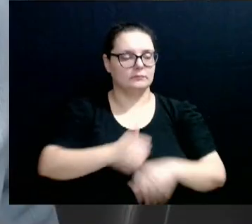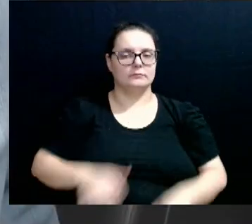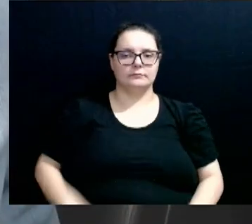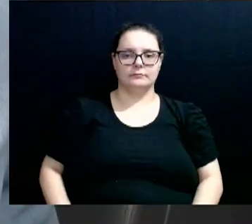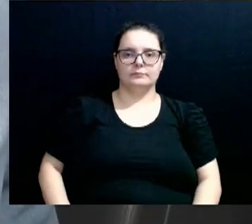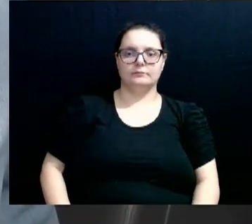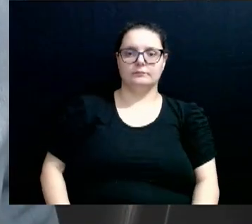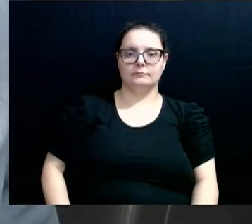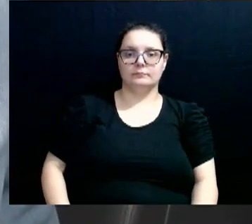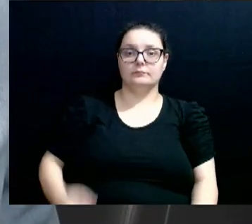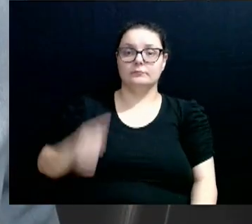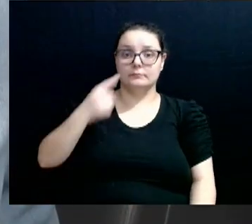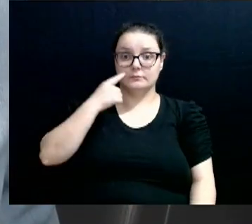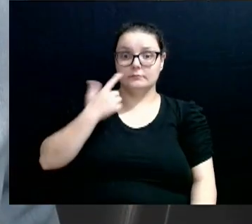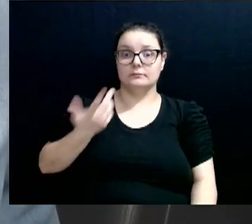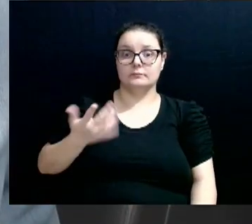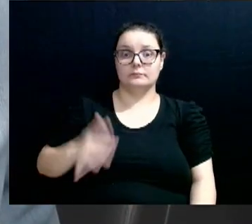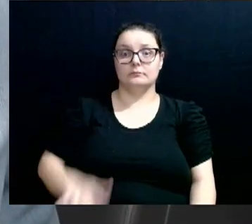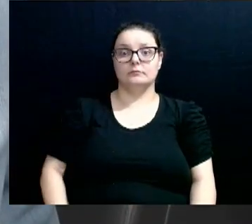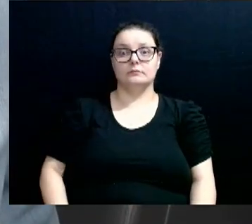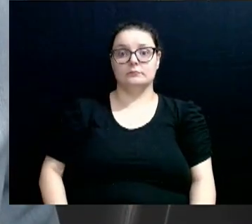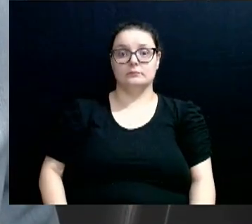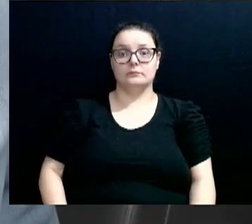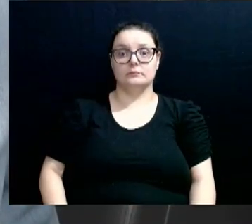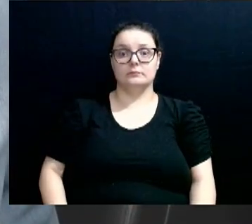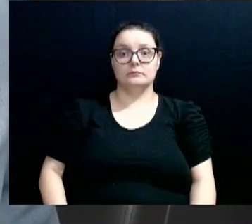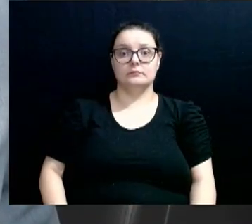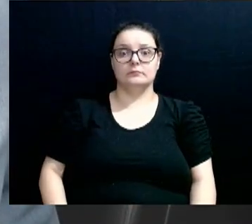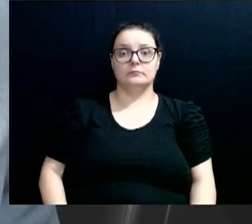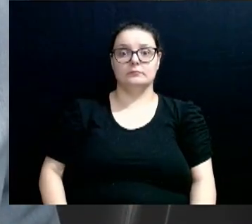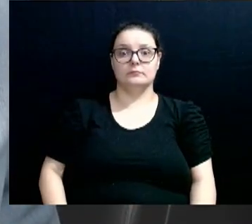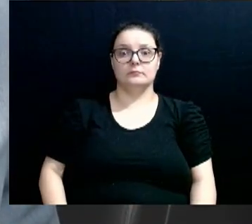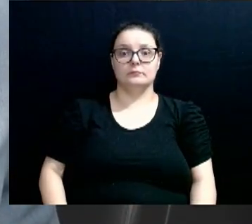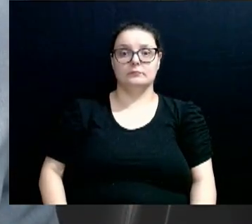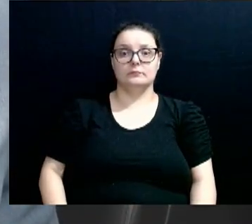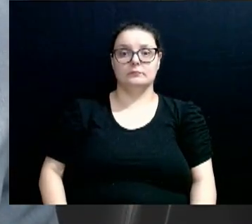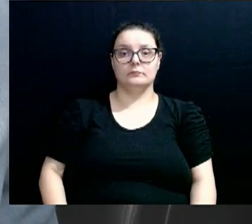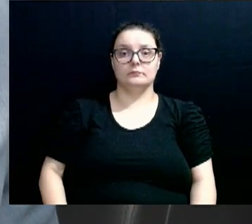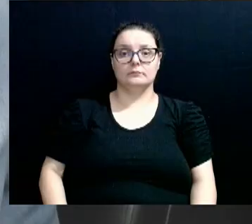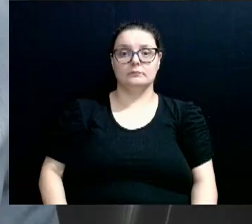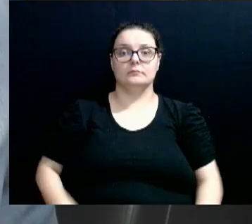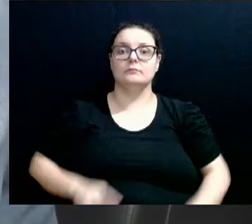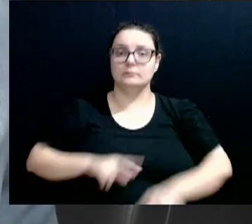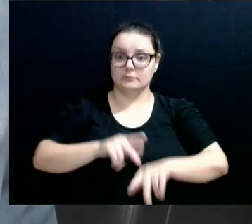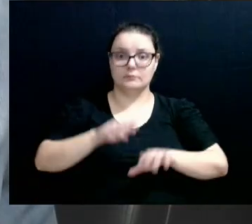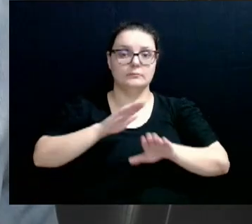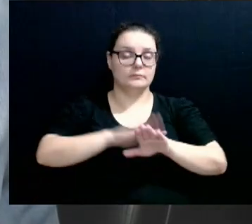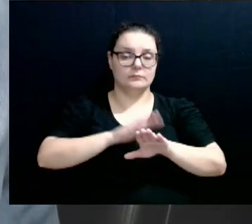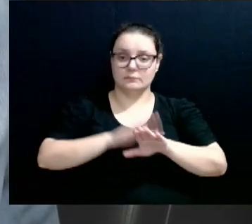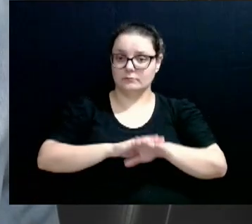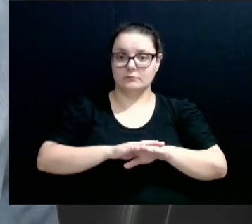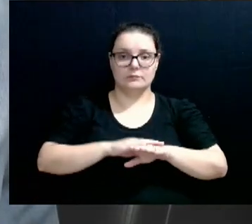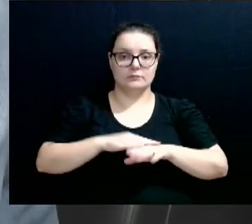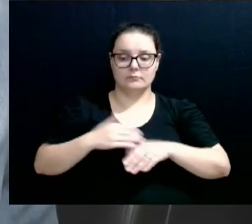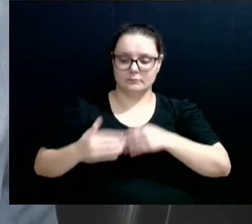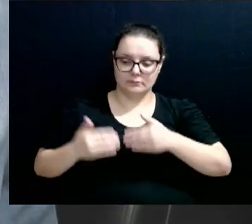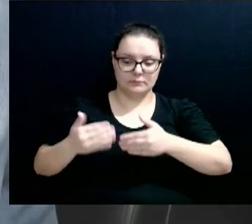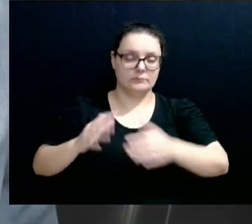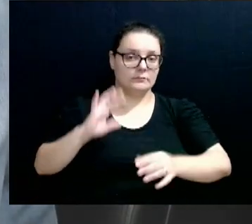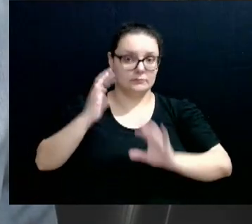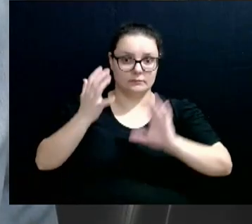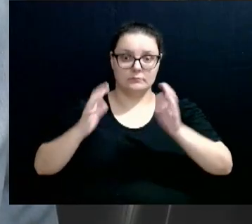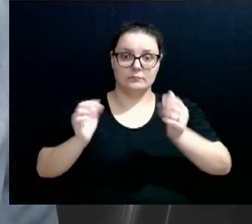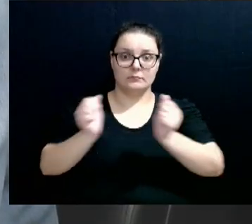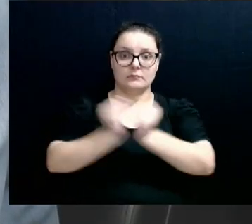acho que tem várias ações que precisam estar em andamento, Daniel. Eu acho que uma delas